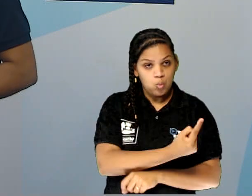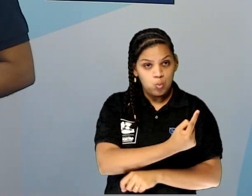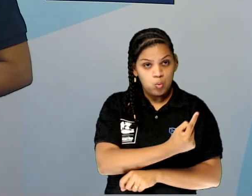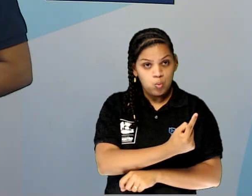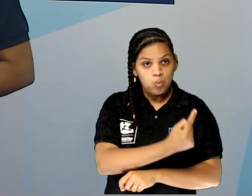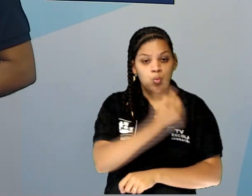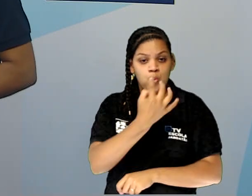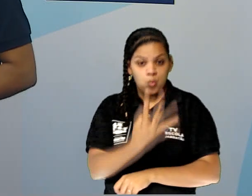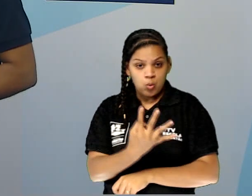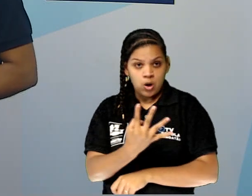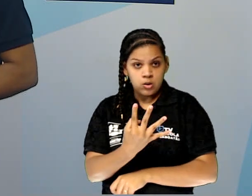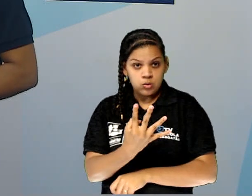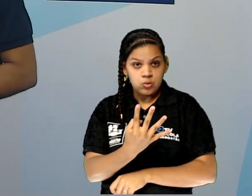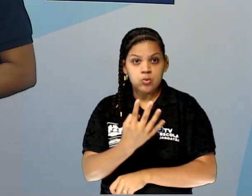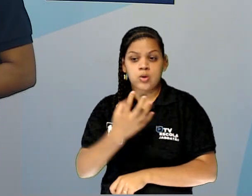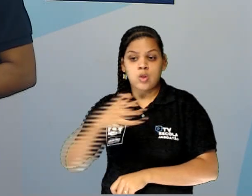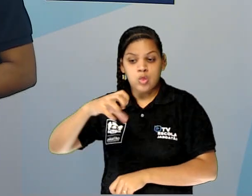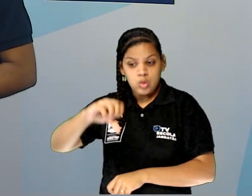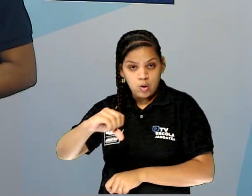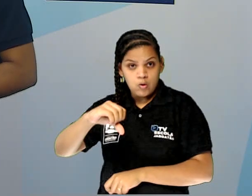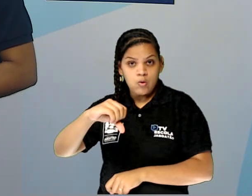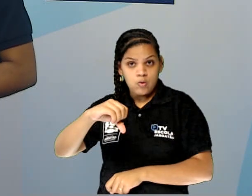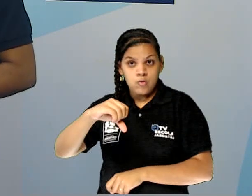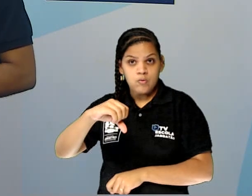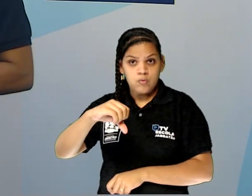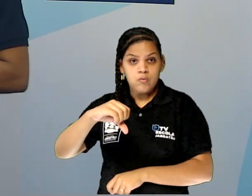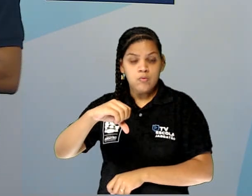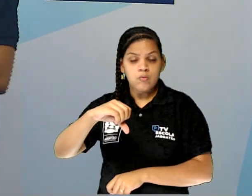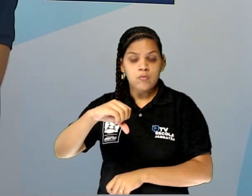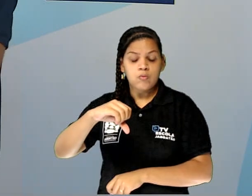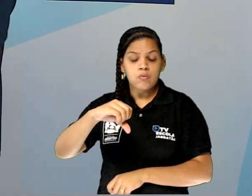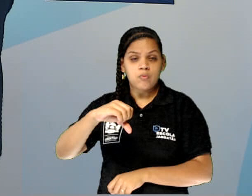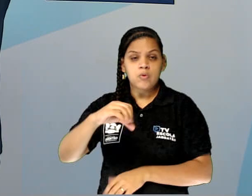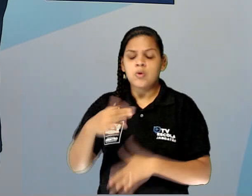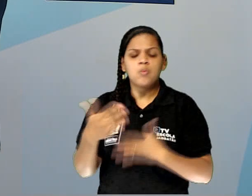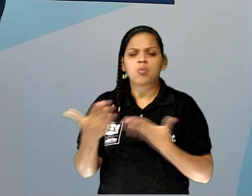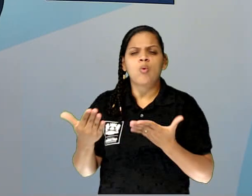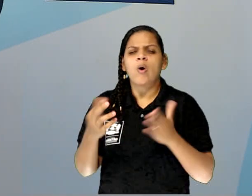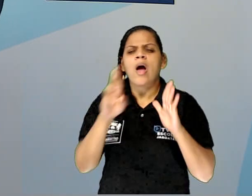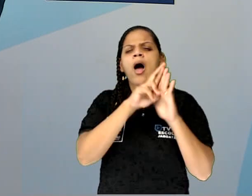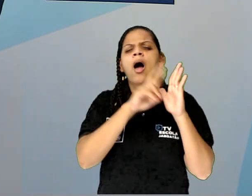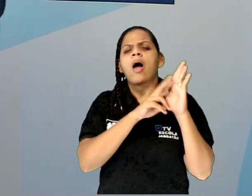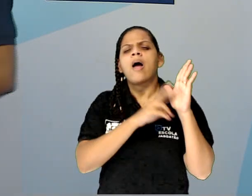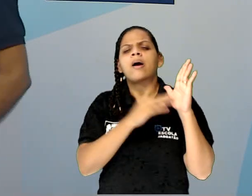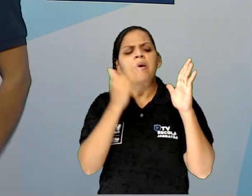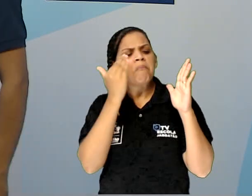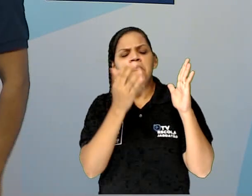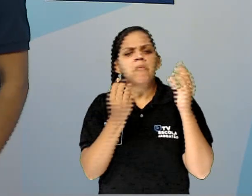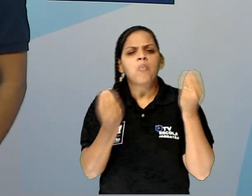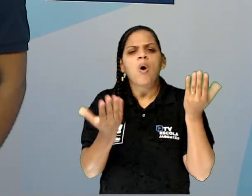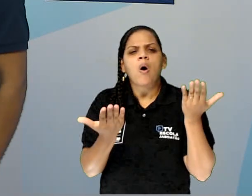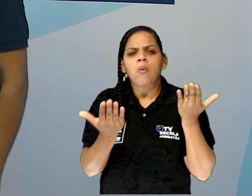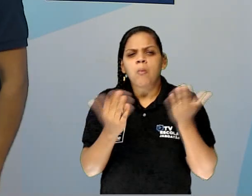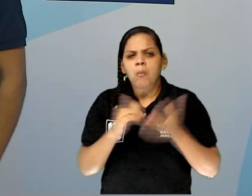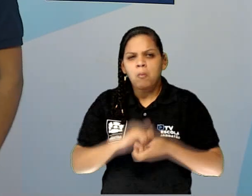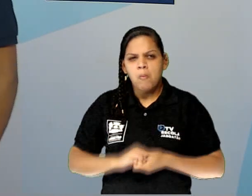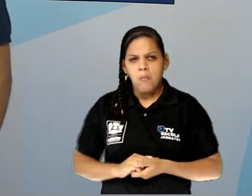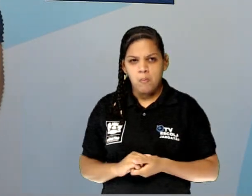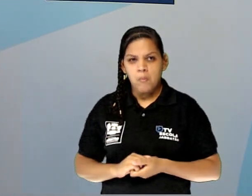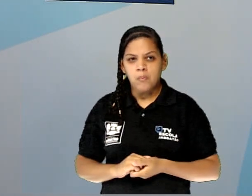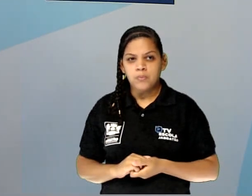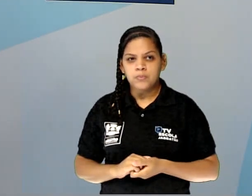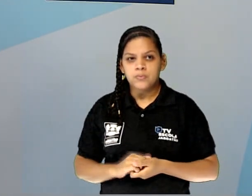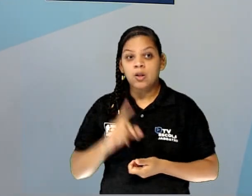quatro aqui, e aqui eu tenho 9 quadradinhos. Então, qual a lógica aqui, gente? Então, a lógica é o